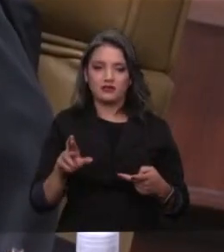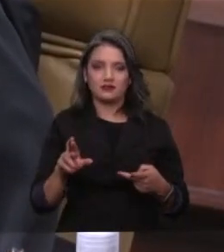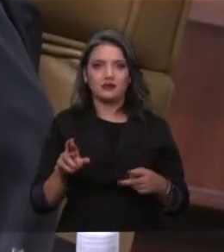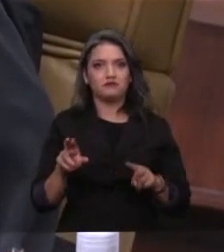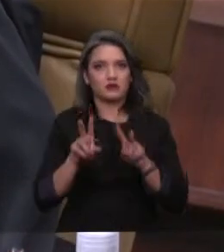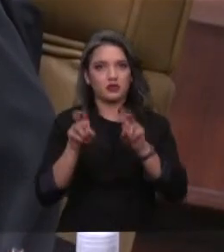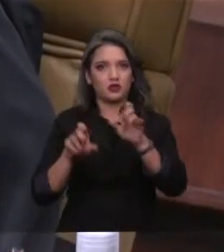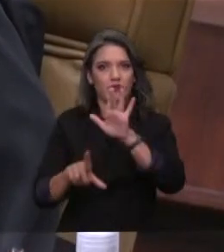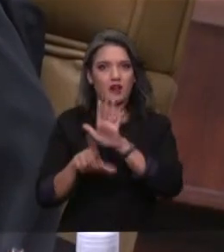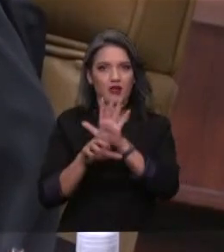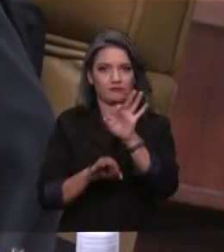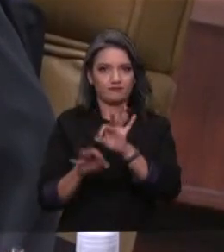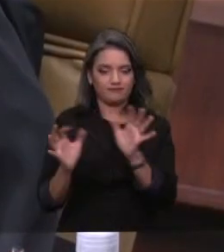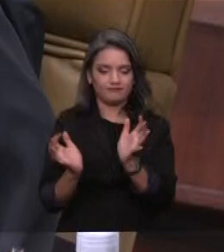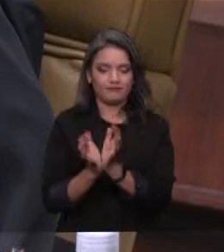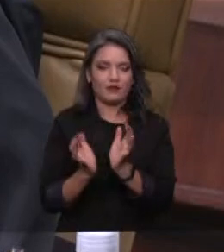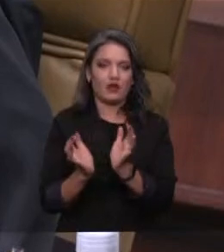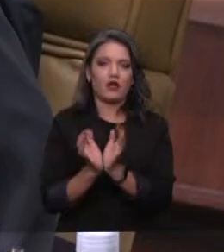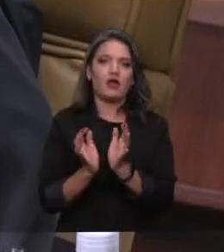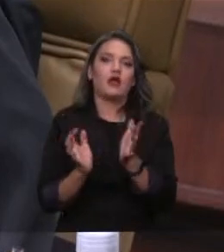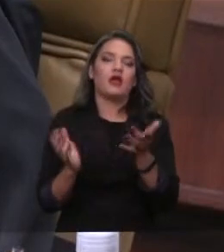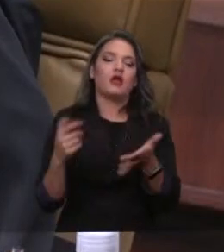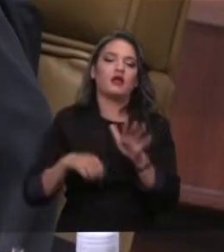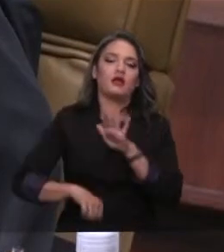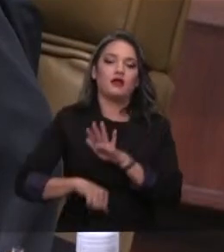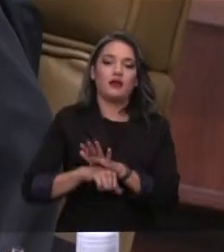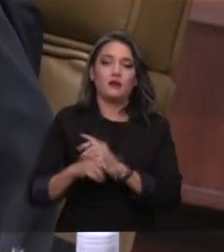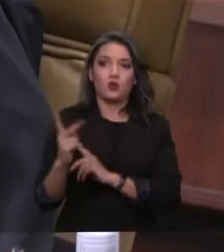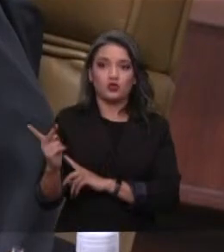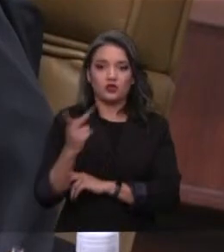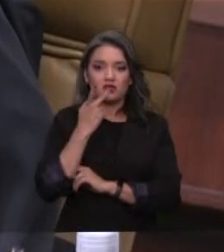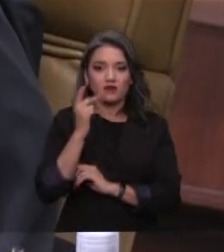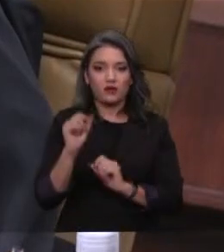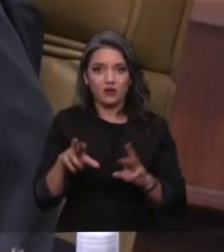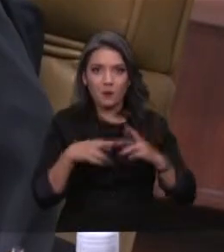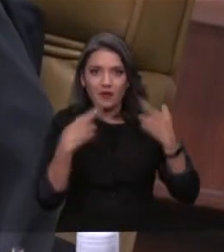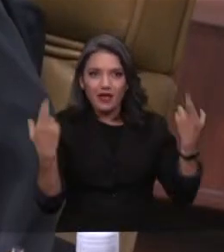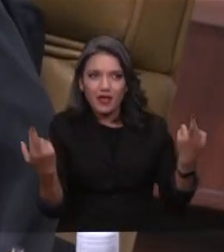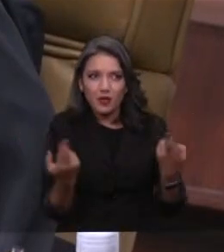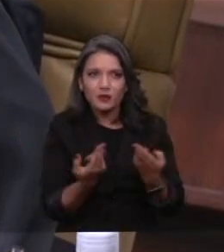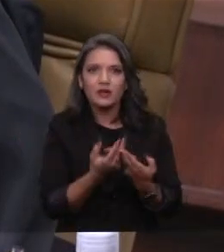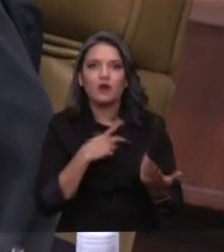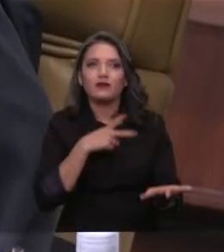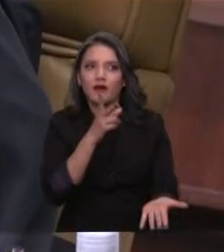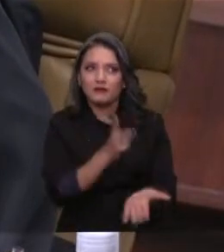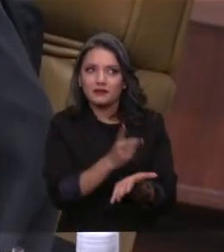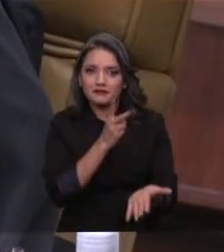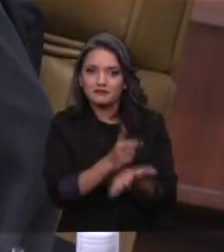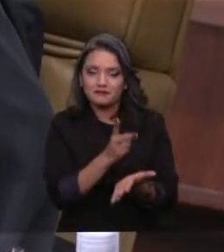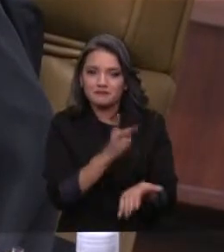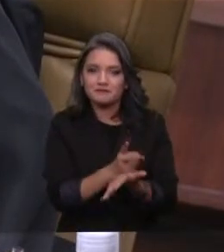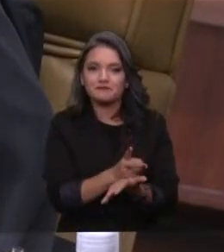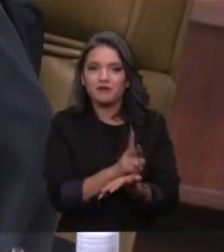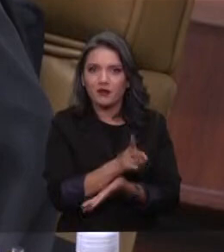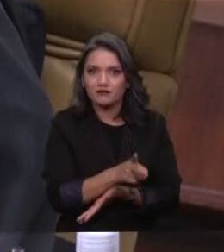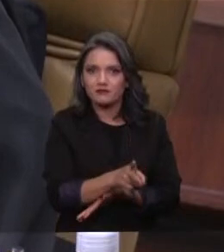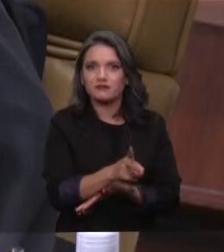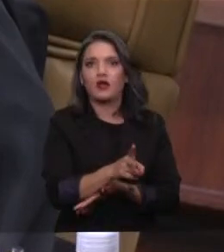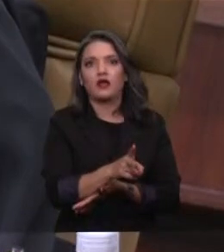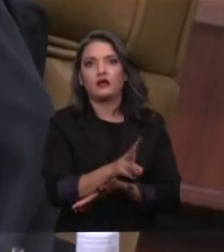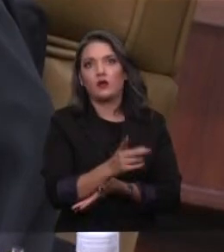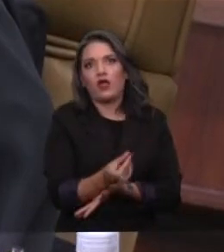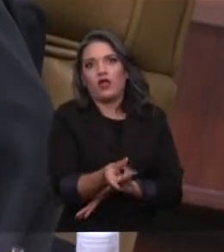Criminosa, ambos entendem que a reunião estável e permanente, que não significa